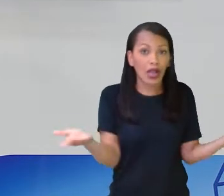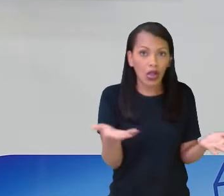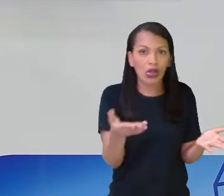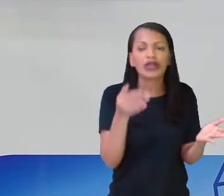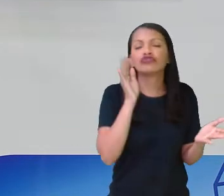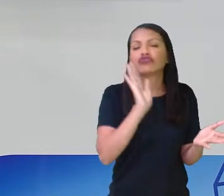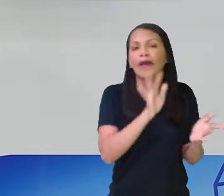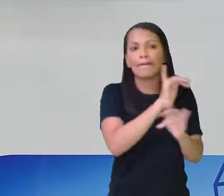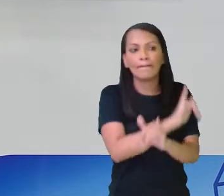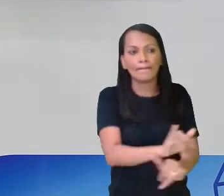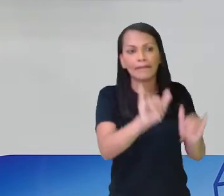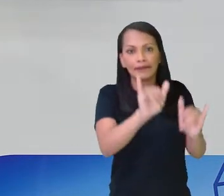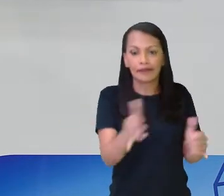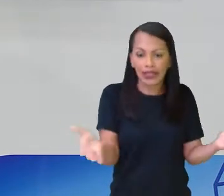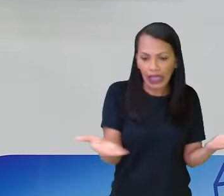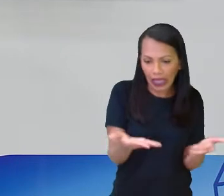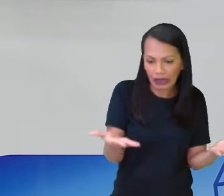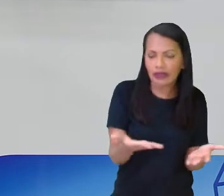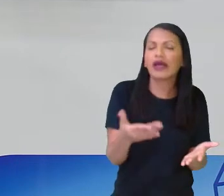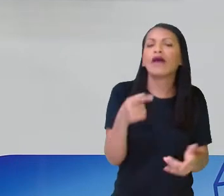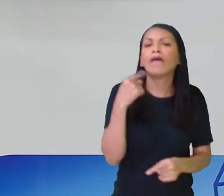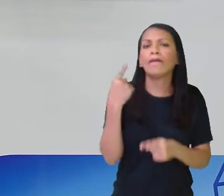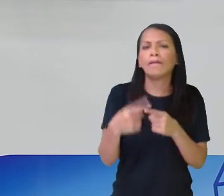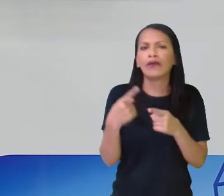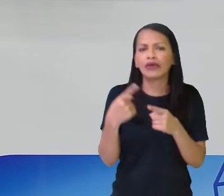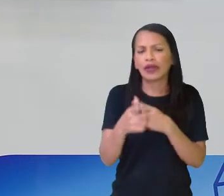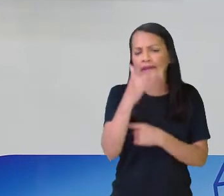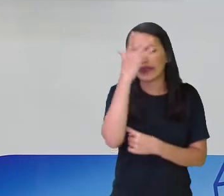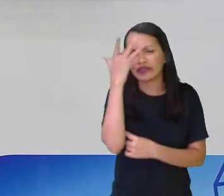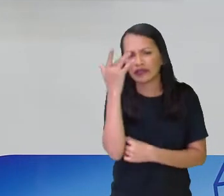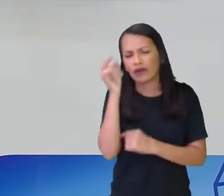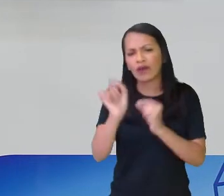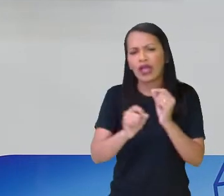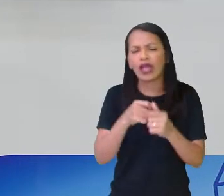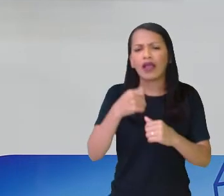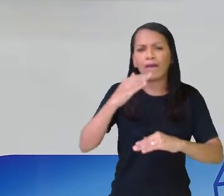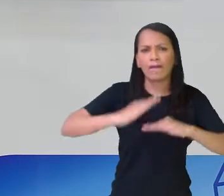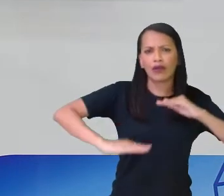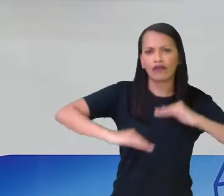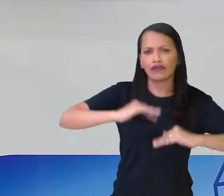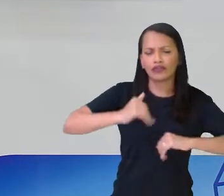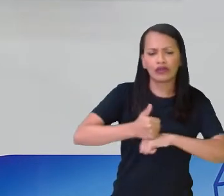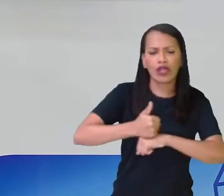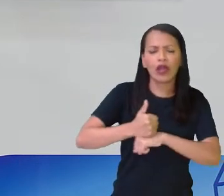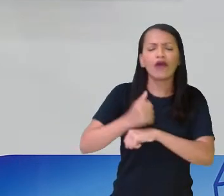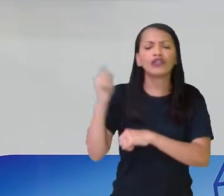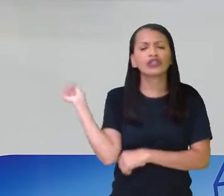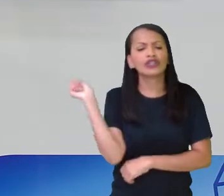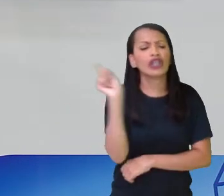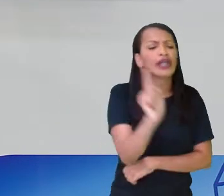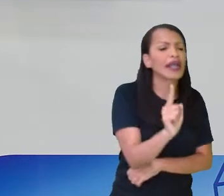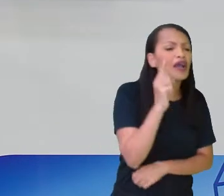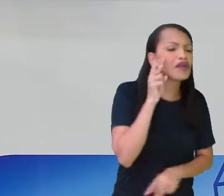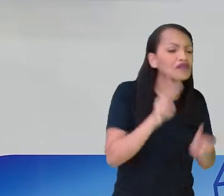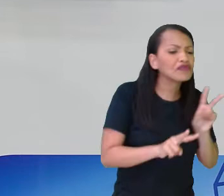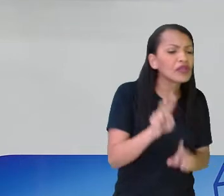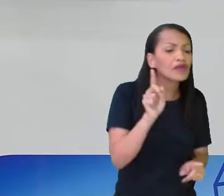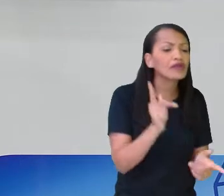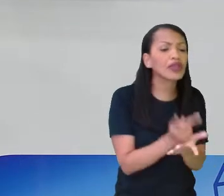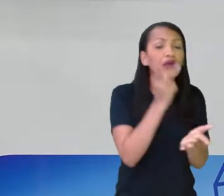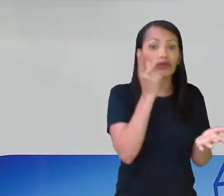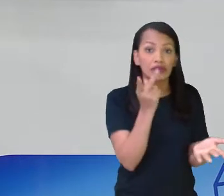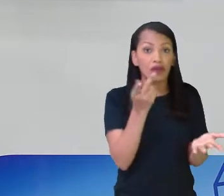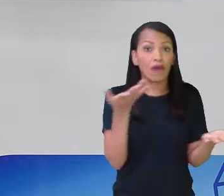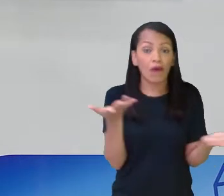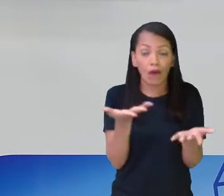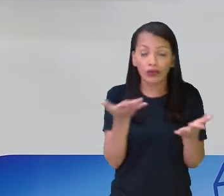atrás, demorava um pouquinho de tempo, porque tinha aqui o jornalista, o repórter, chegar no local onde aconteceu, para poder noticiar. Hoje em dia, com as redes sociais,